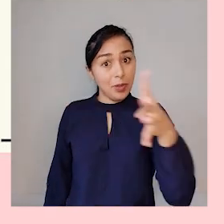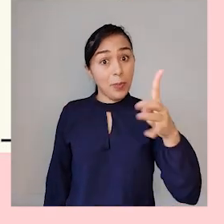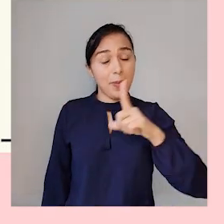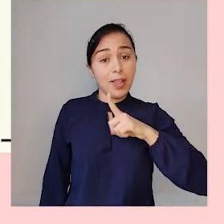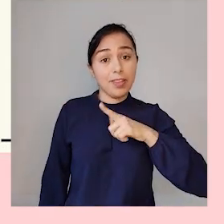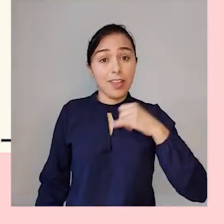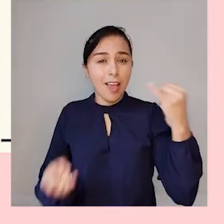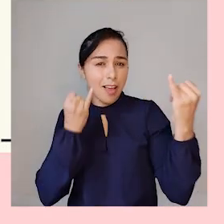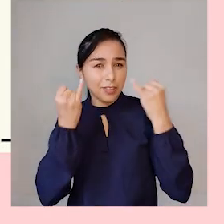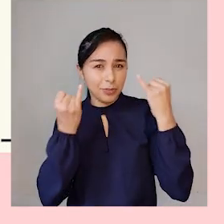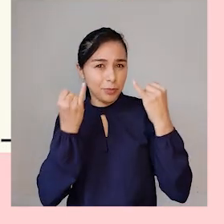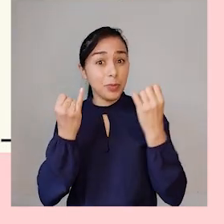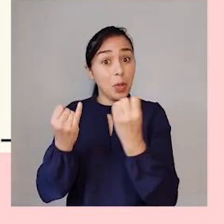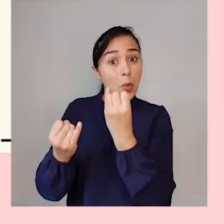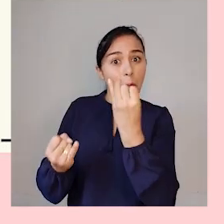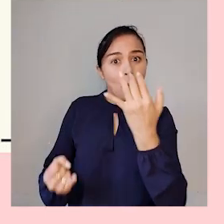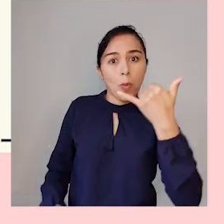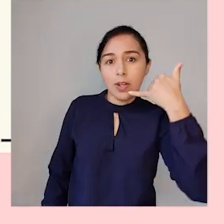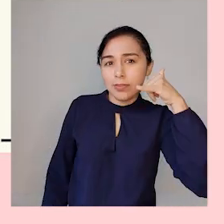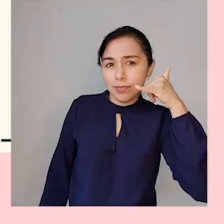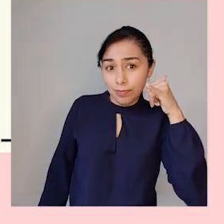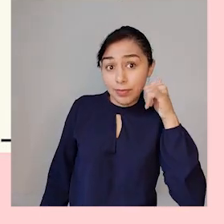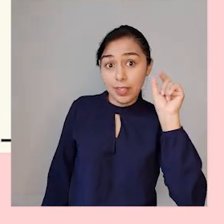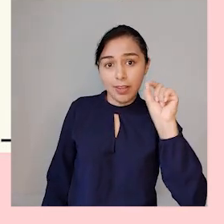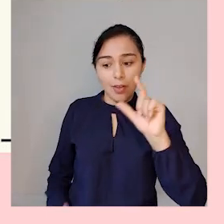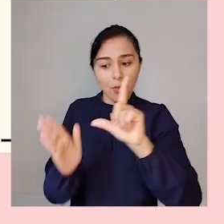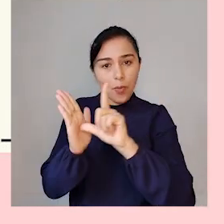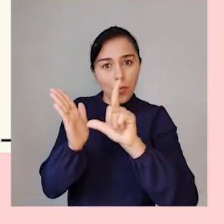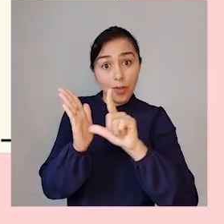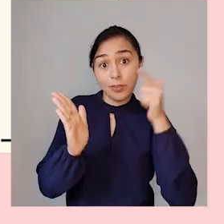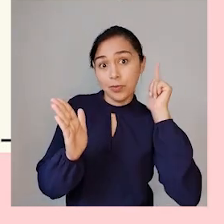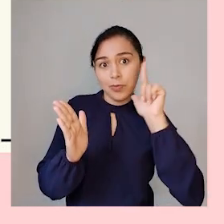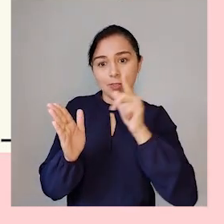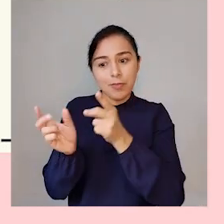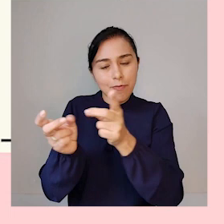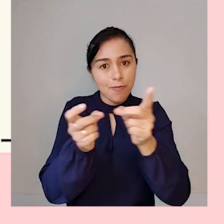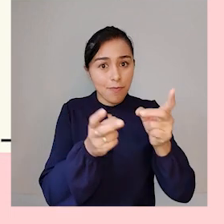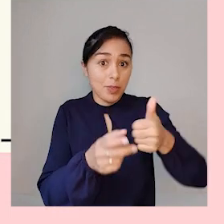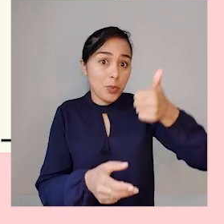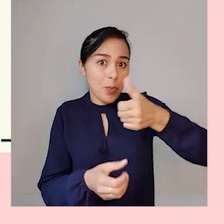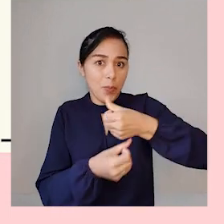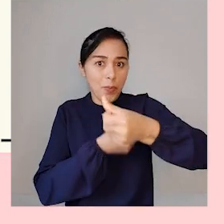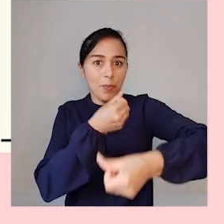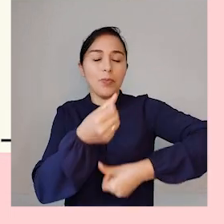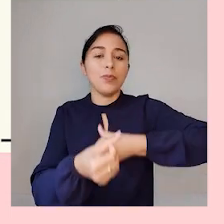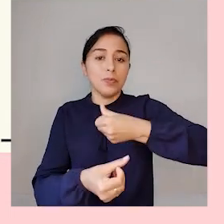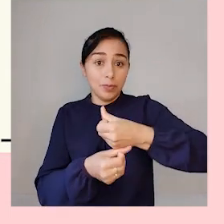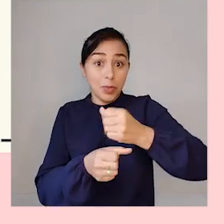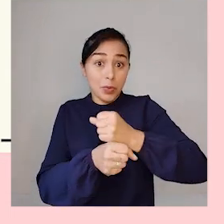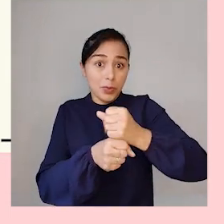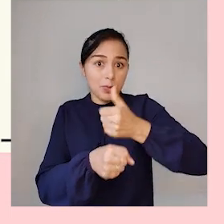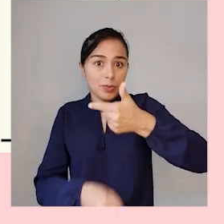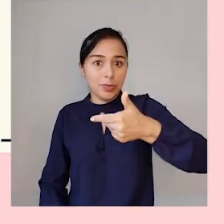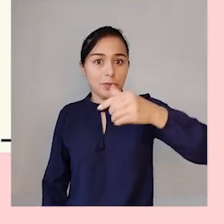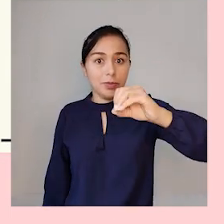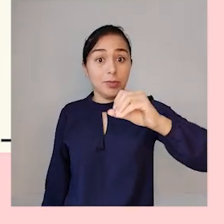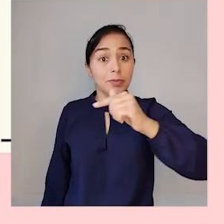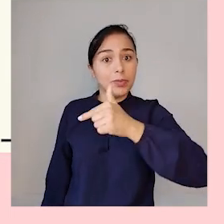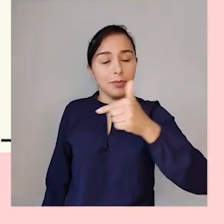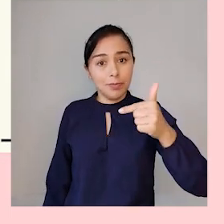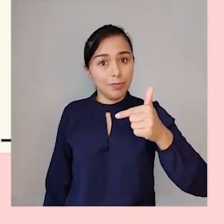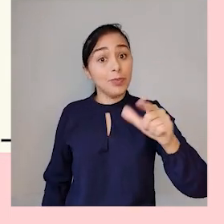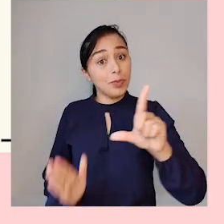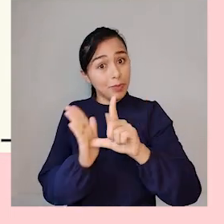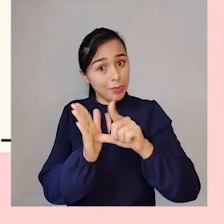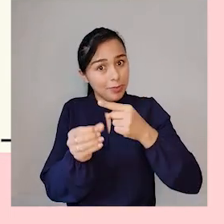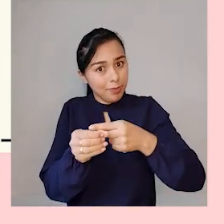número de celulares vendidos no primeiro semestre de 2022 em uma loja da cidade. Qual o